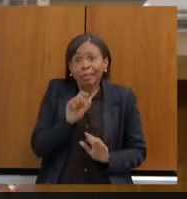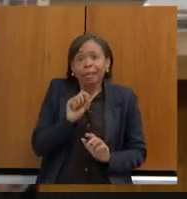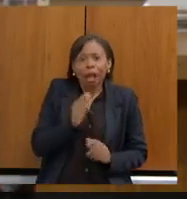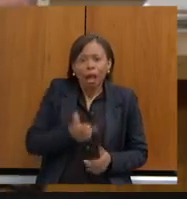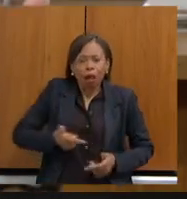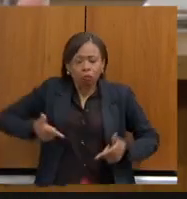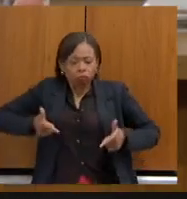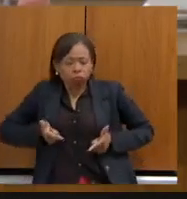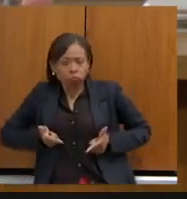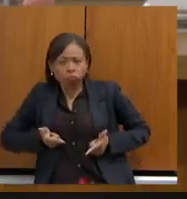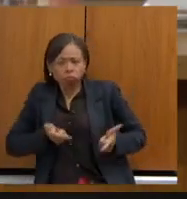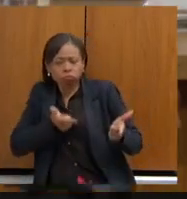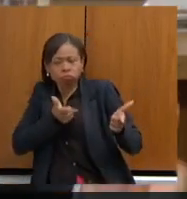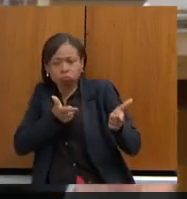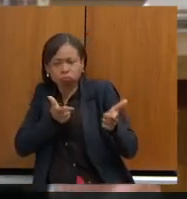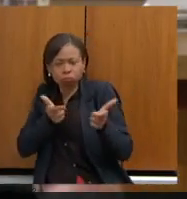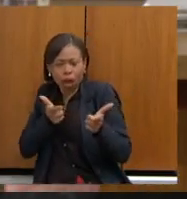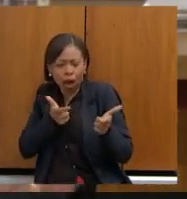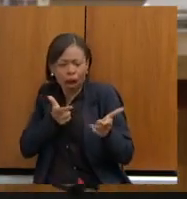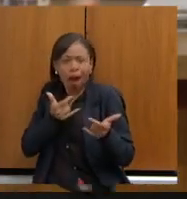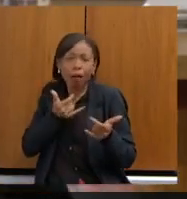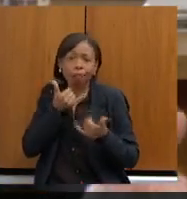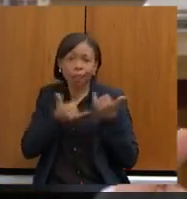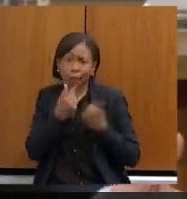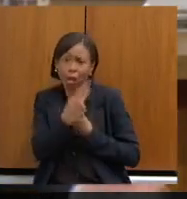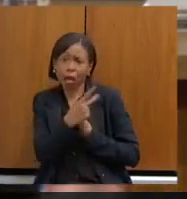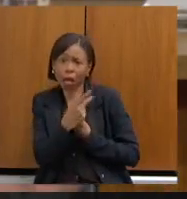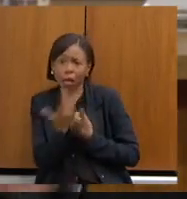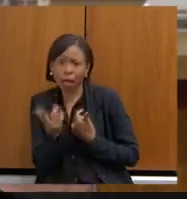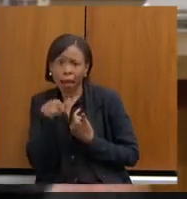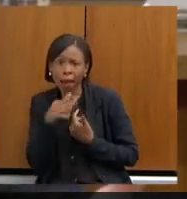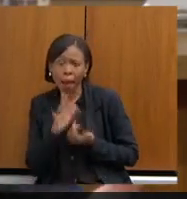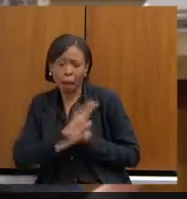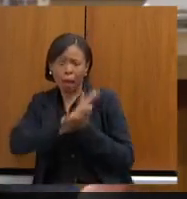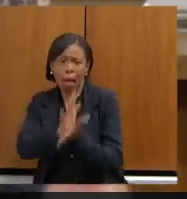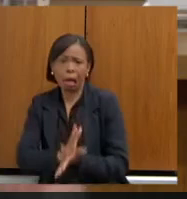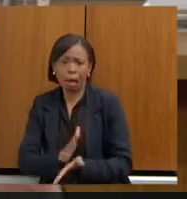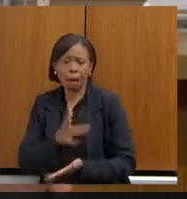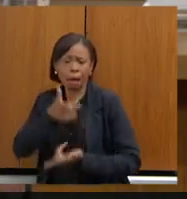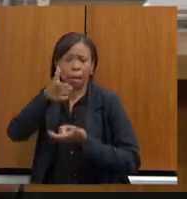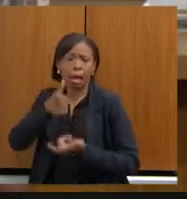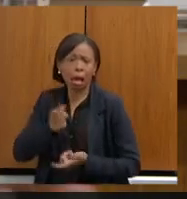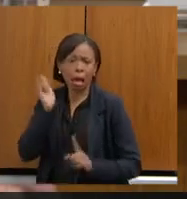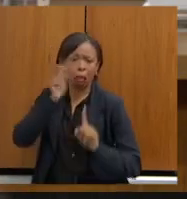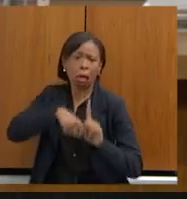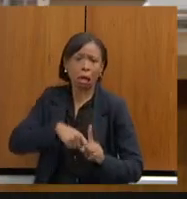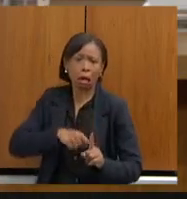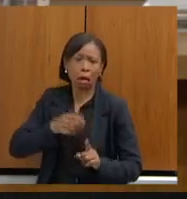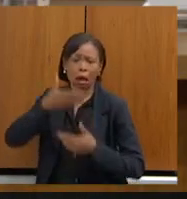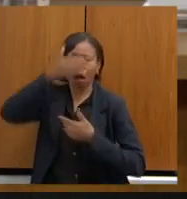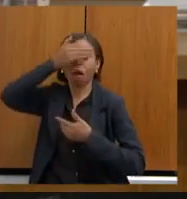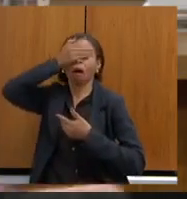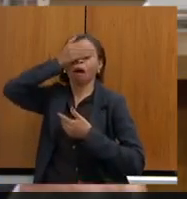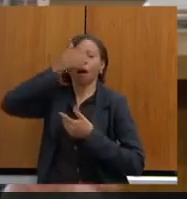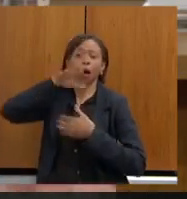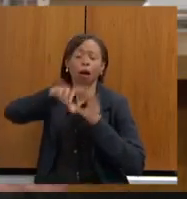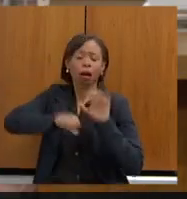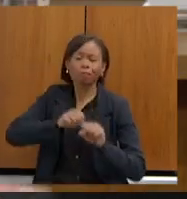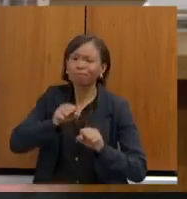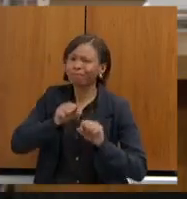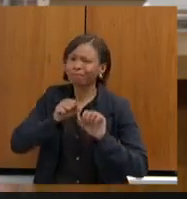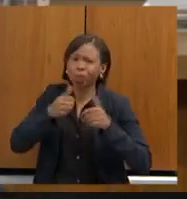fugir da brincadeira é matar brincadeira estuprar brincadeira sequestrar Então existe mais a figura do policial